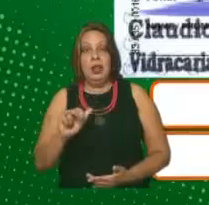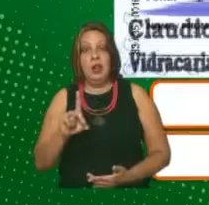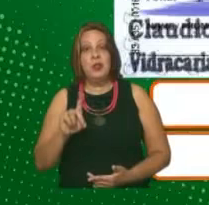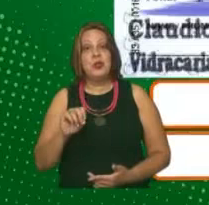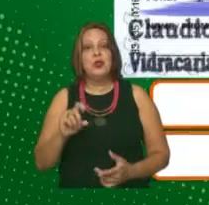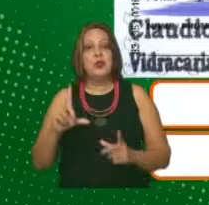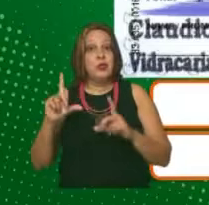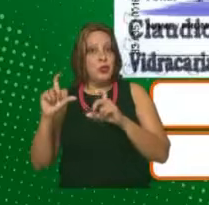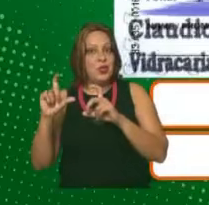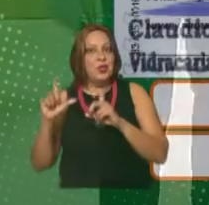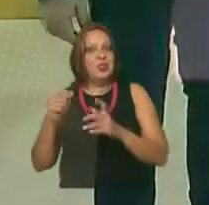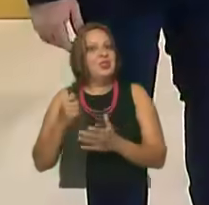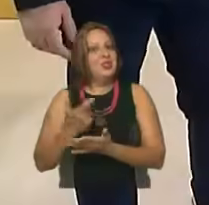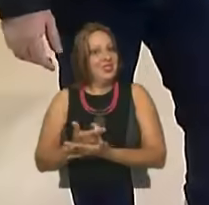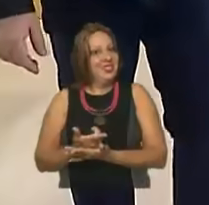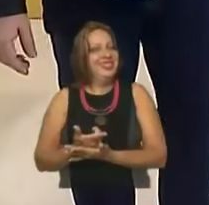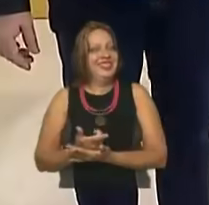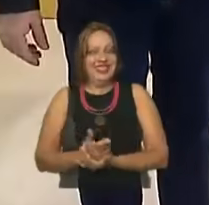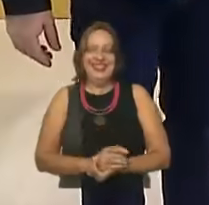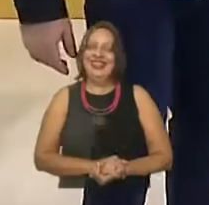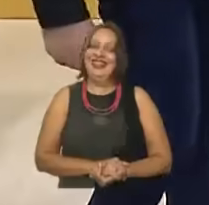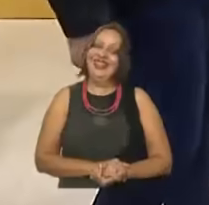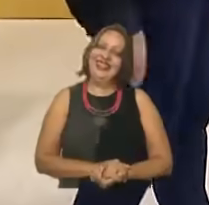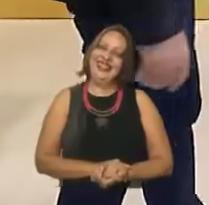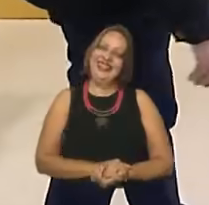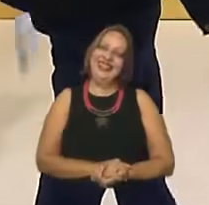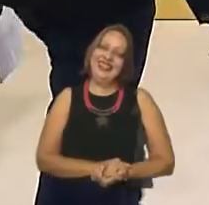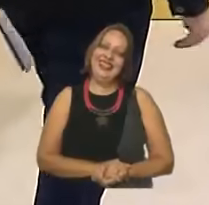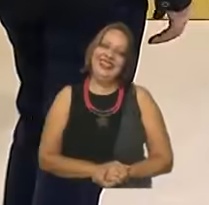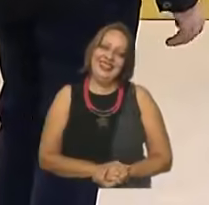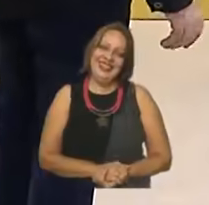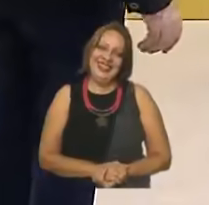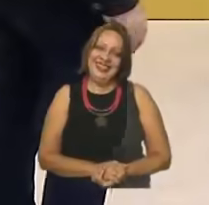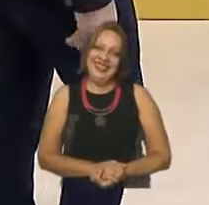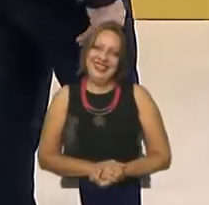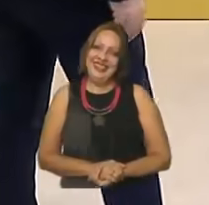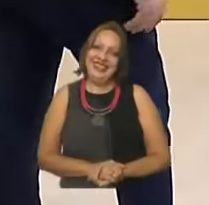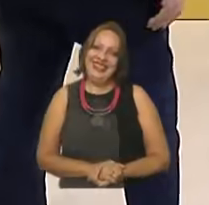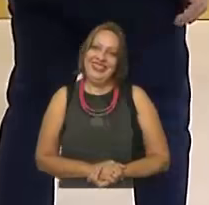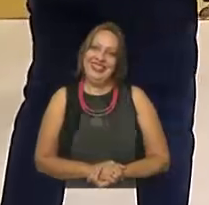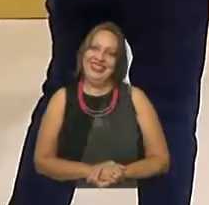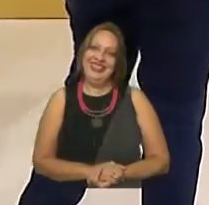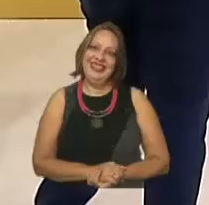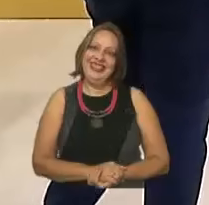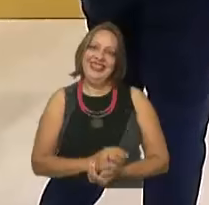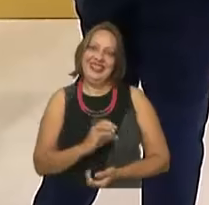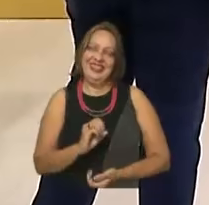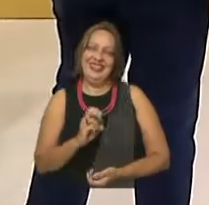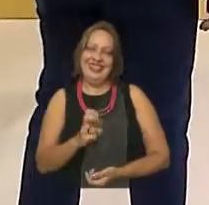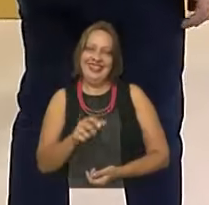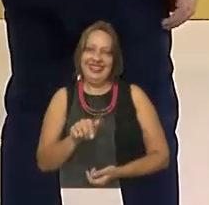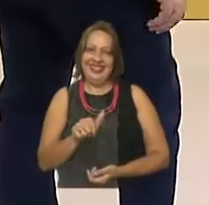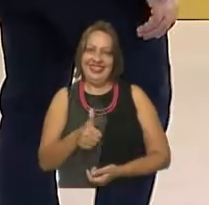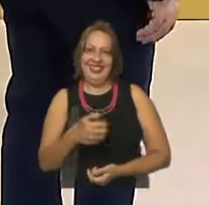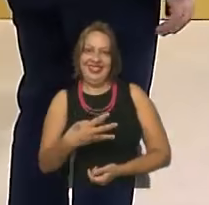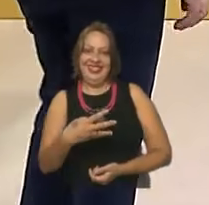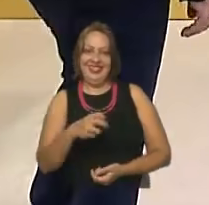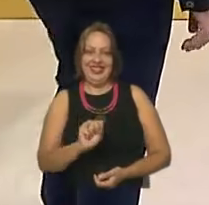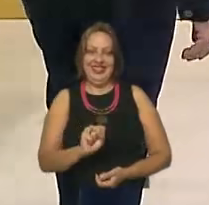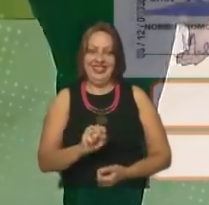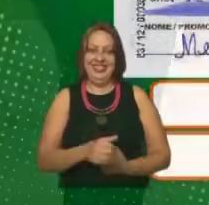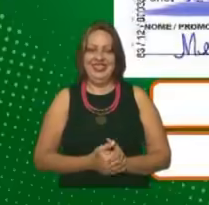São Domingos, Regional Itabaiana. Coisa boa! Quem será que vai levar agora mais um Gira Sergipe? Vamos lá, ó,